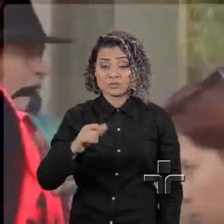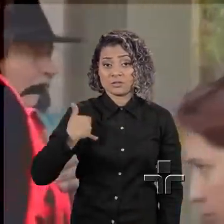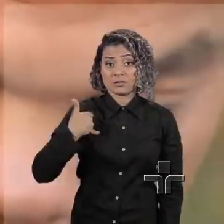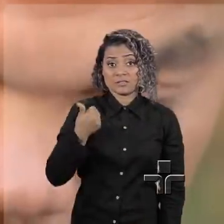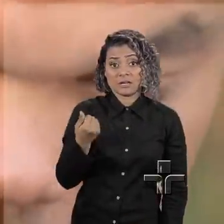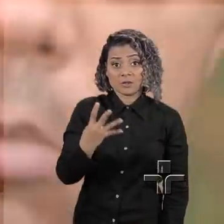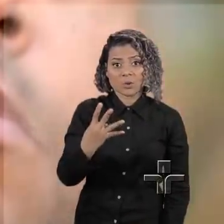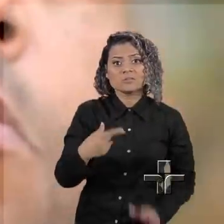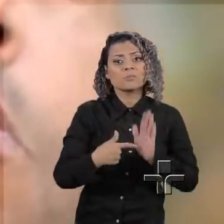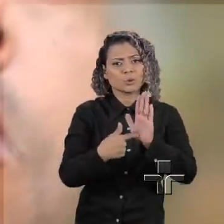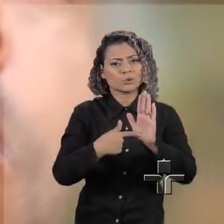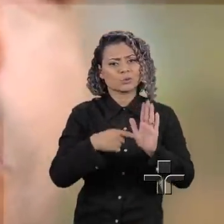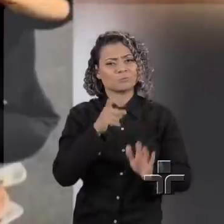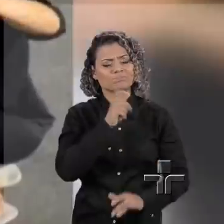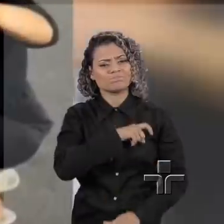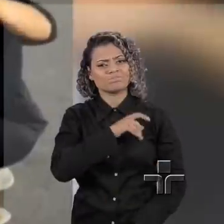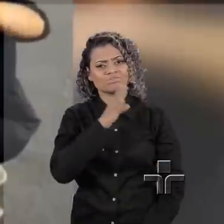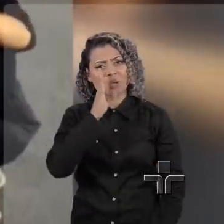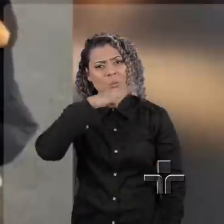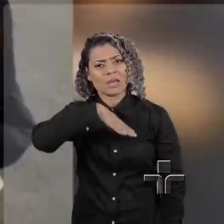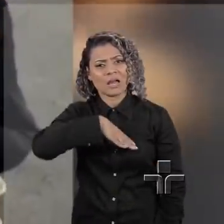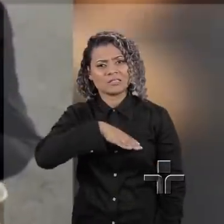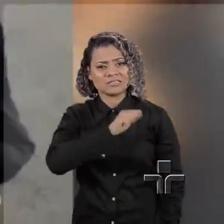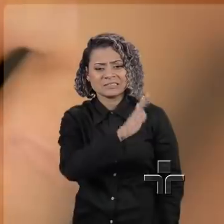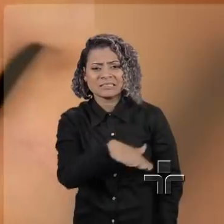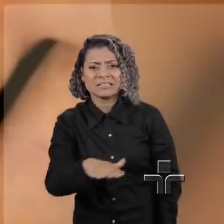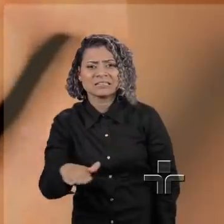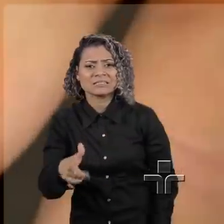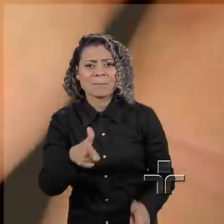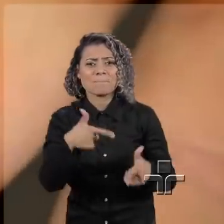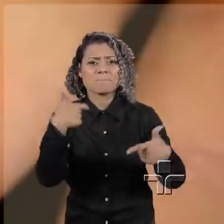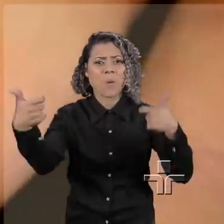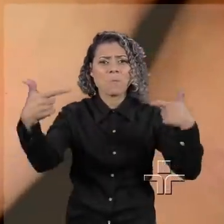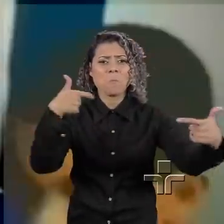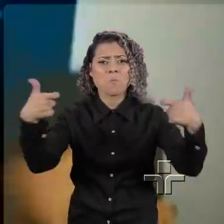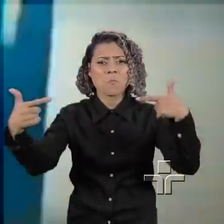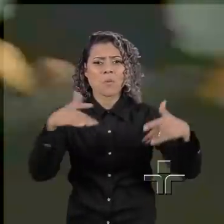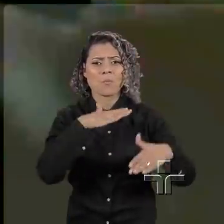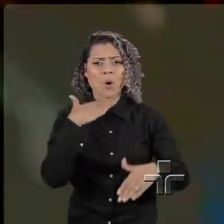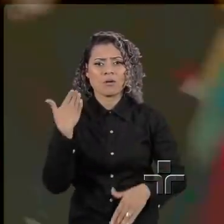ilustrou uma realidade cruel. A morte de crianças por balas perdidas.